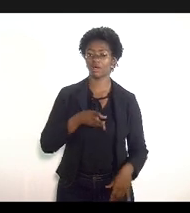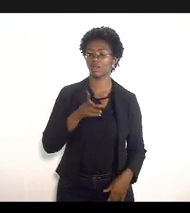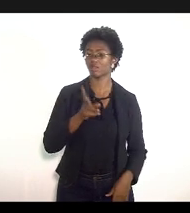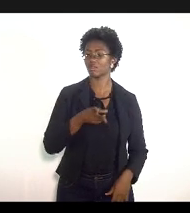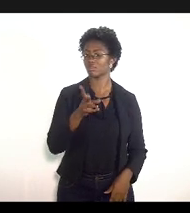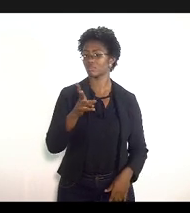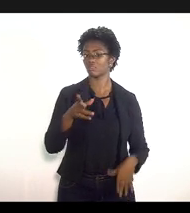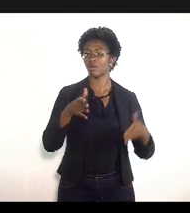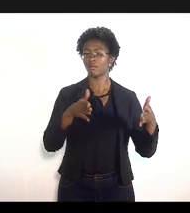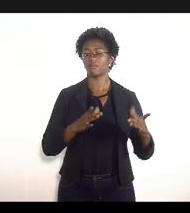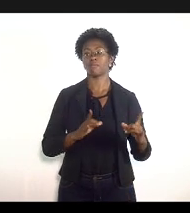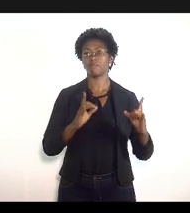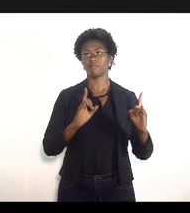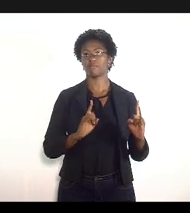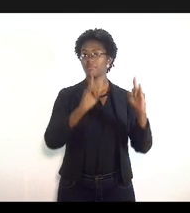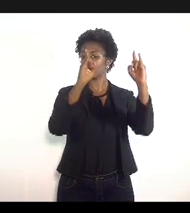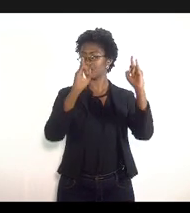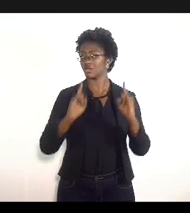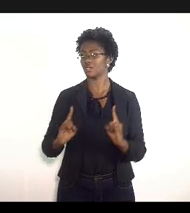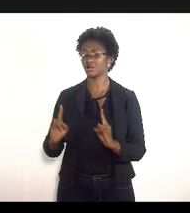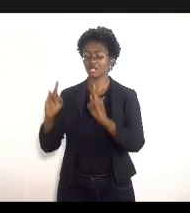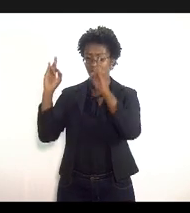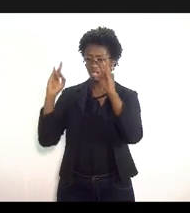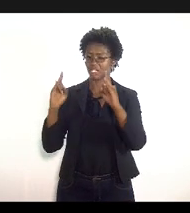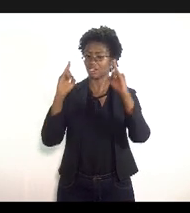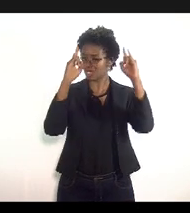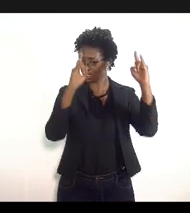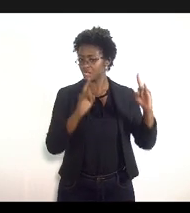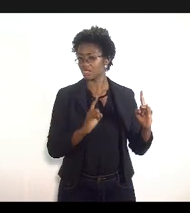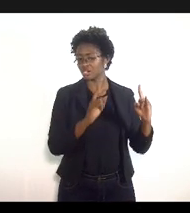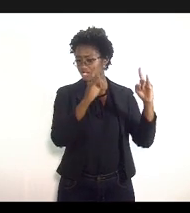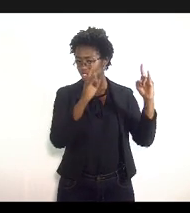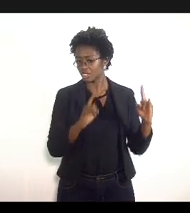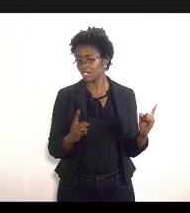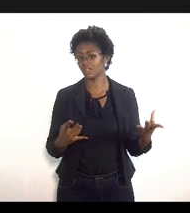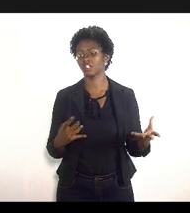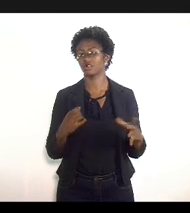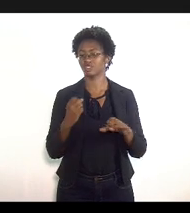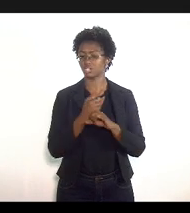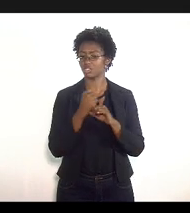os prédios, manter a parte predial